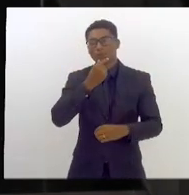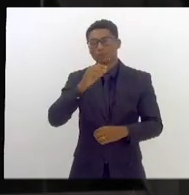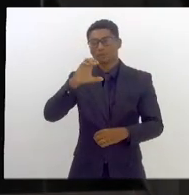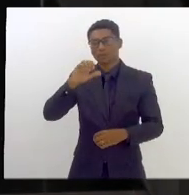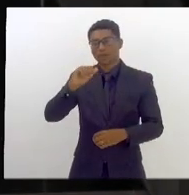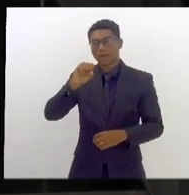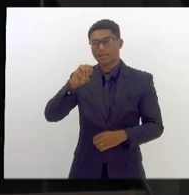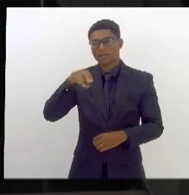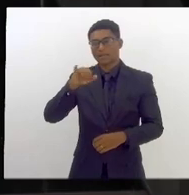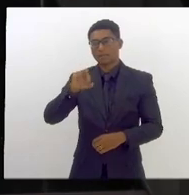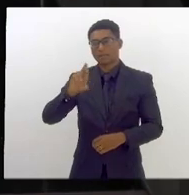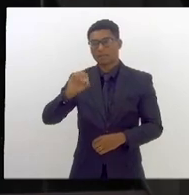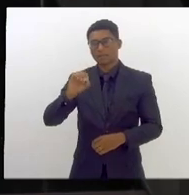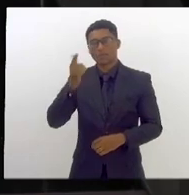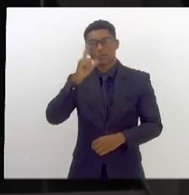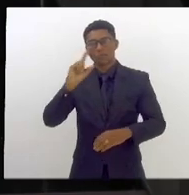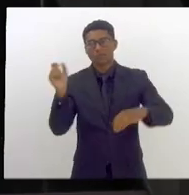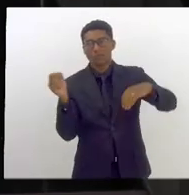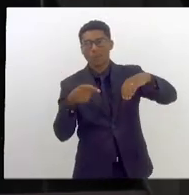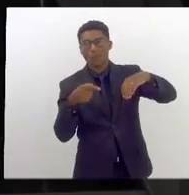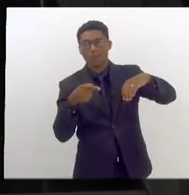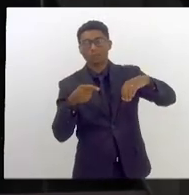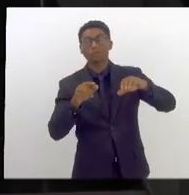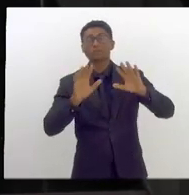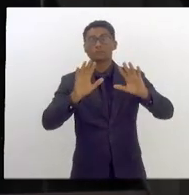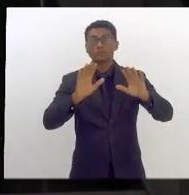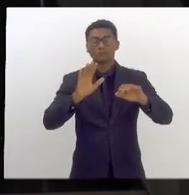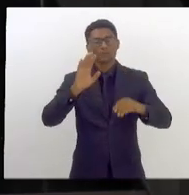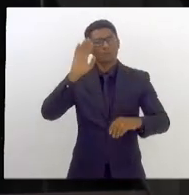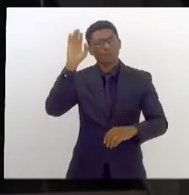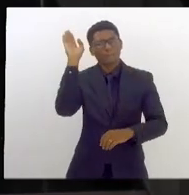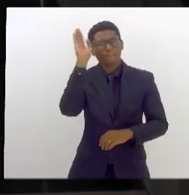enquanto o Brasil inteiro assistia